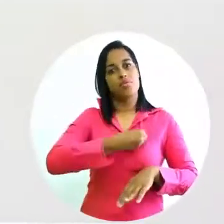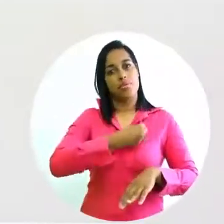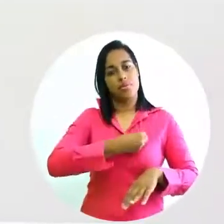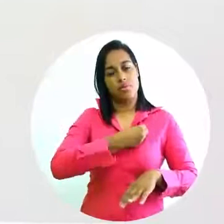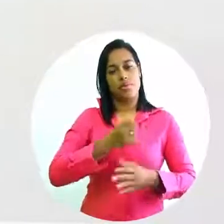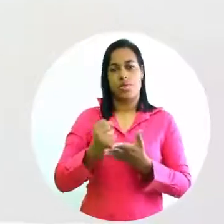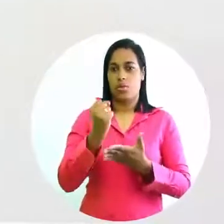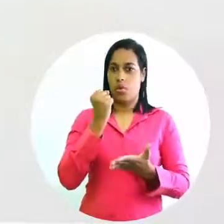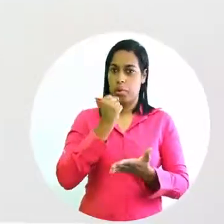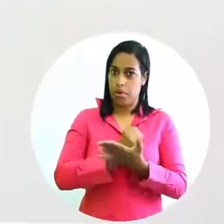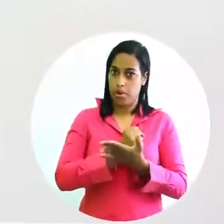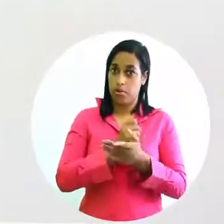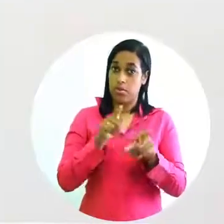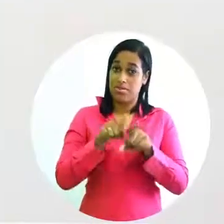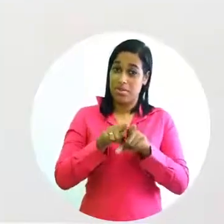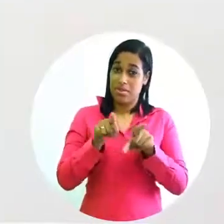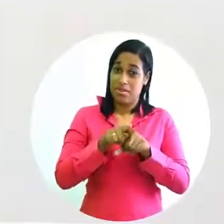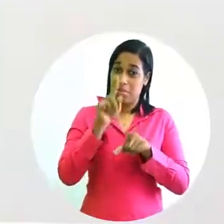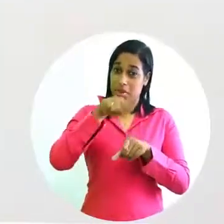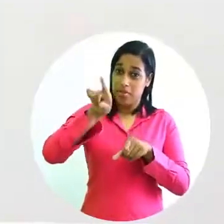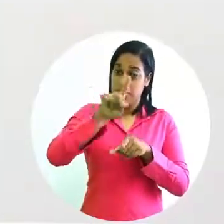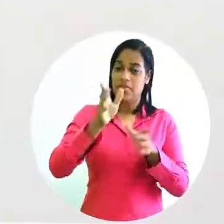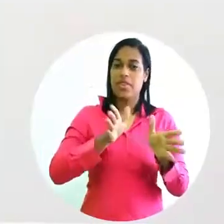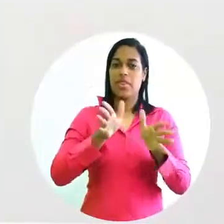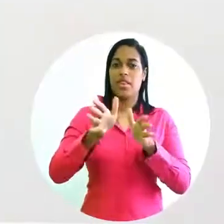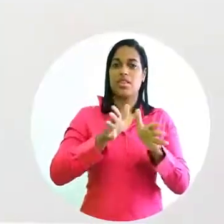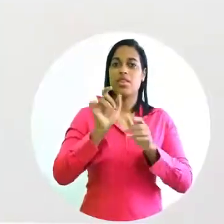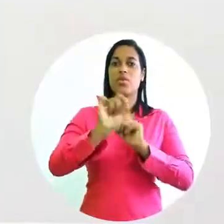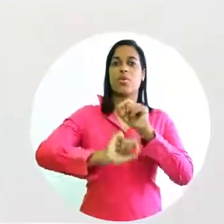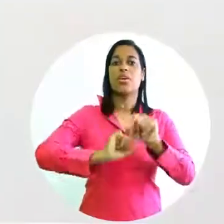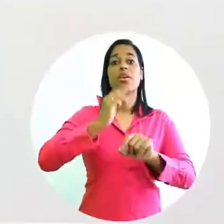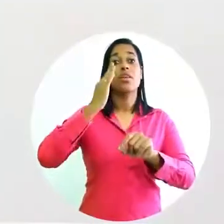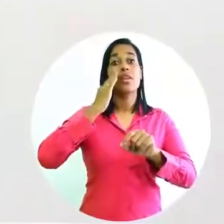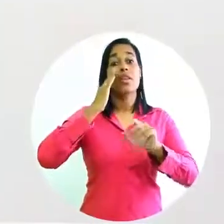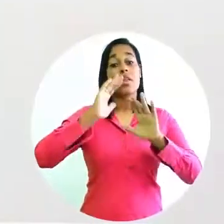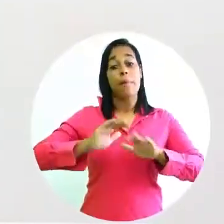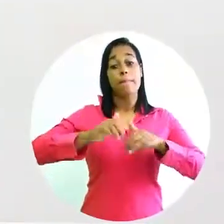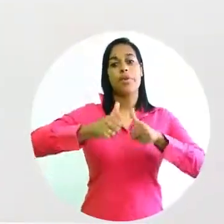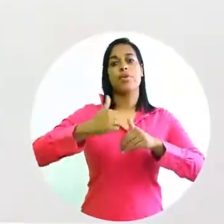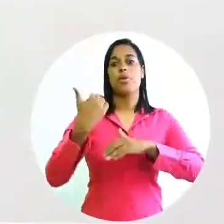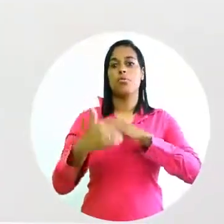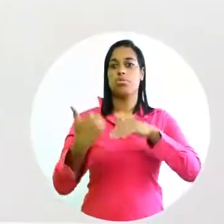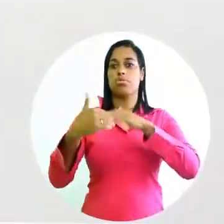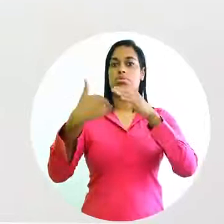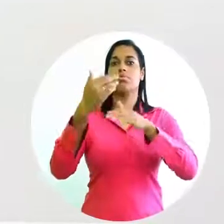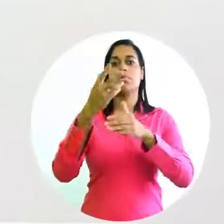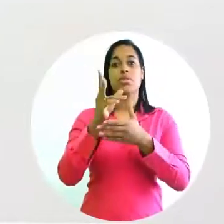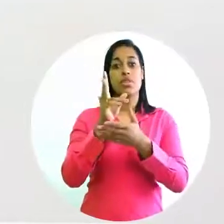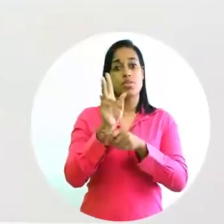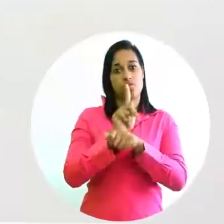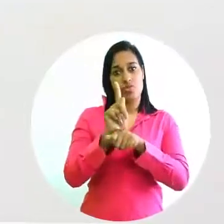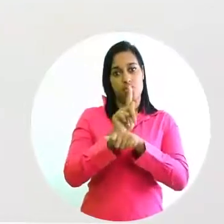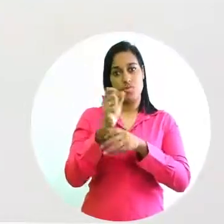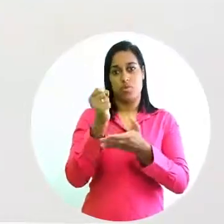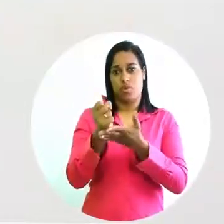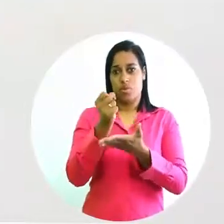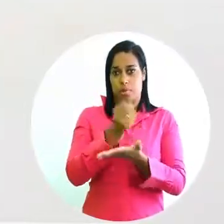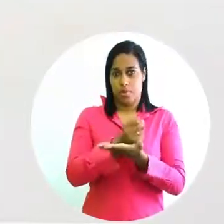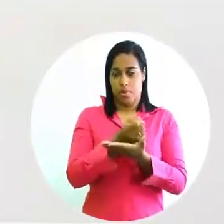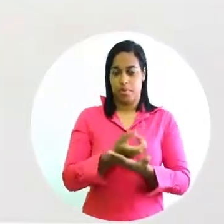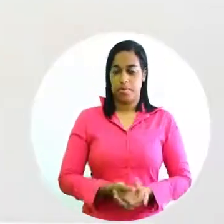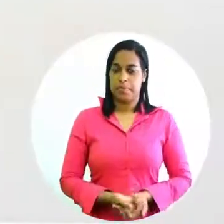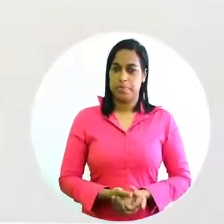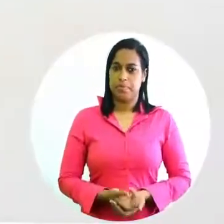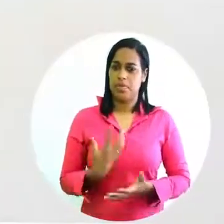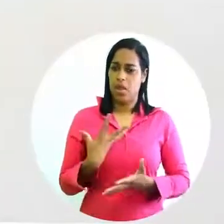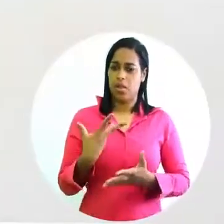dos documentos e que vão lhe permitir você compreender melhor o processo da gestão documental. Em